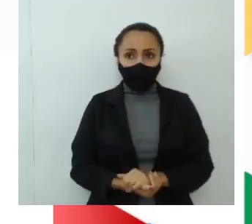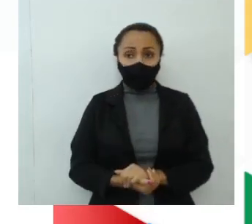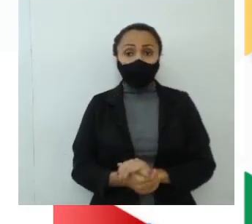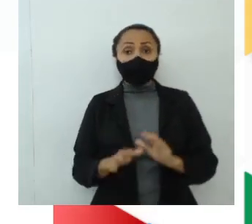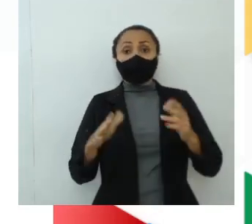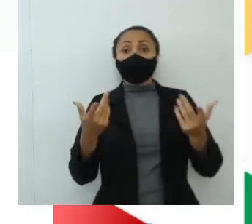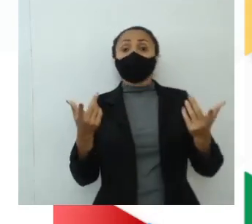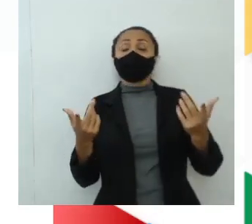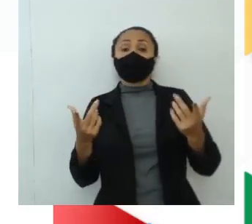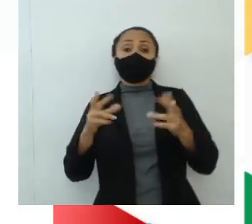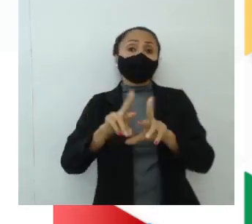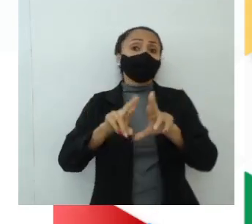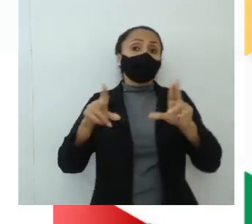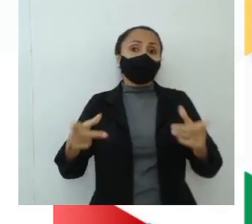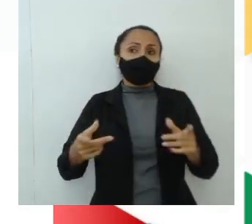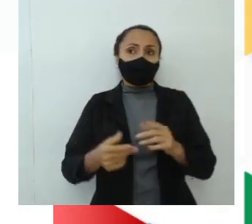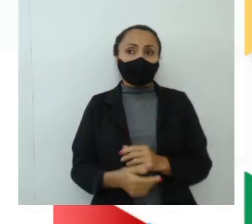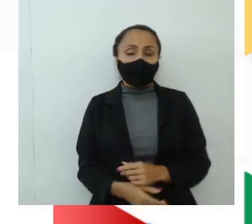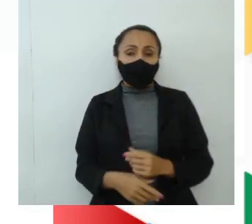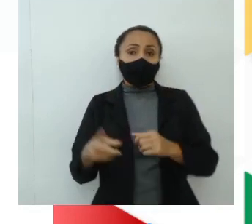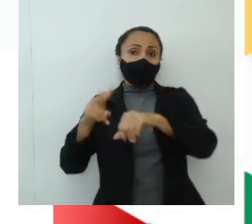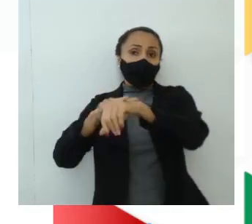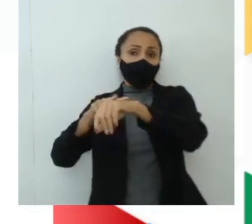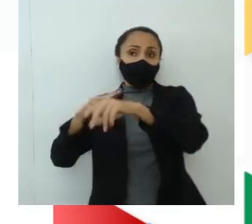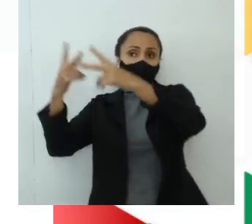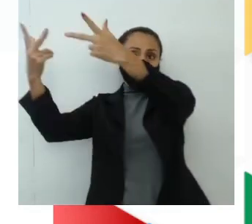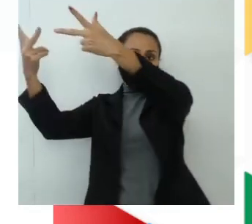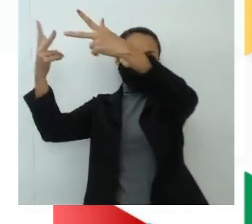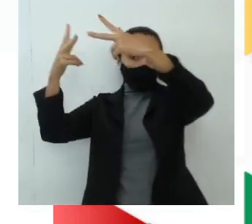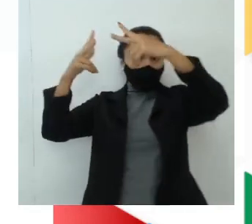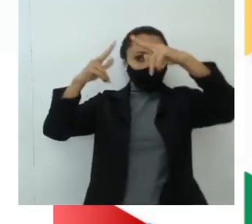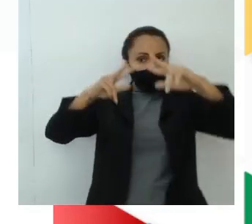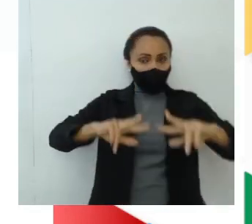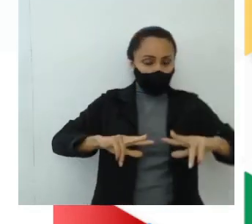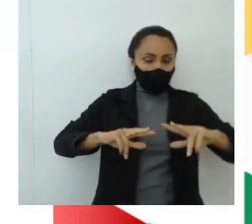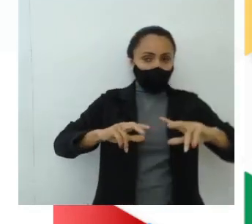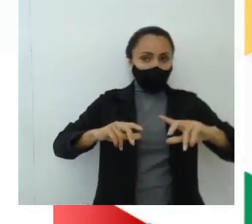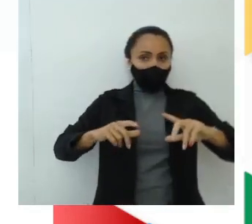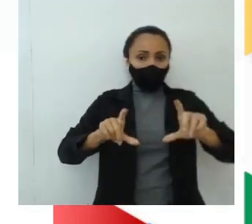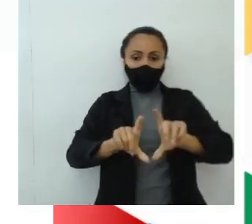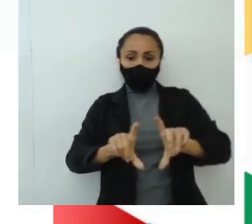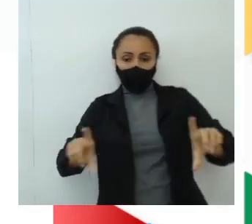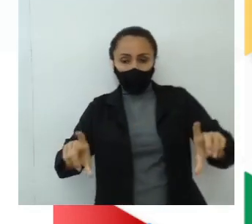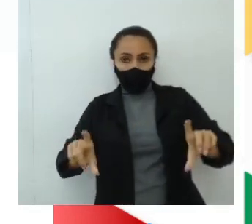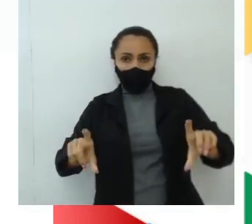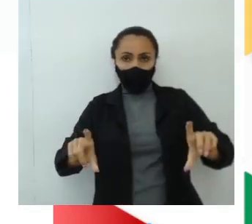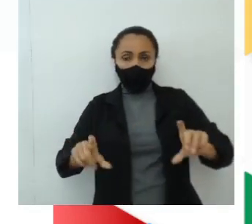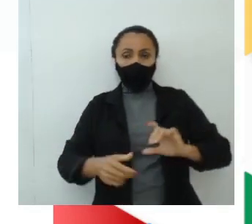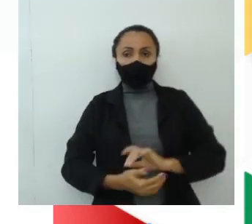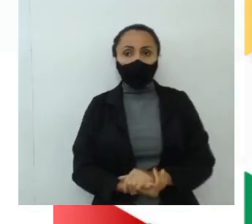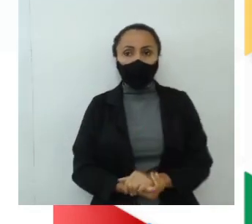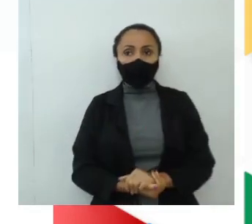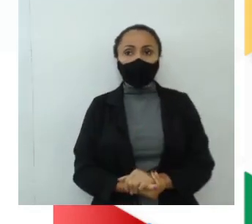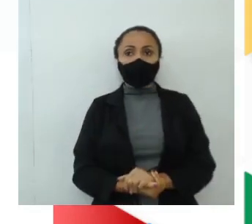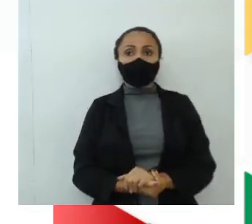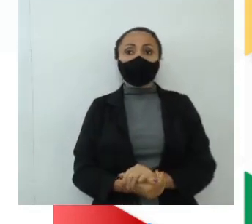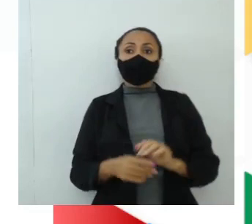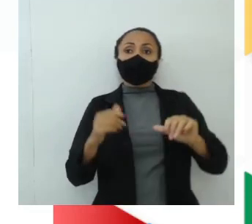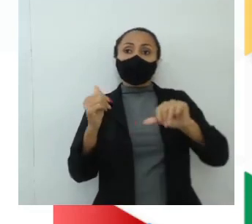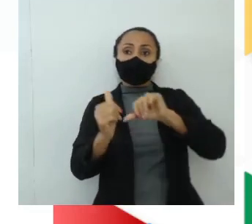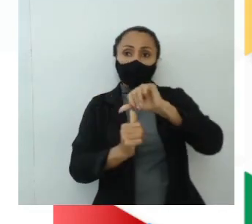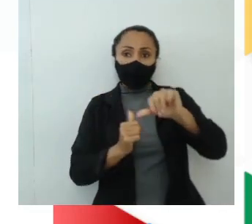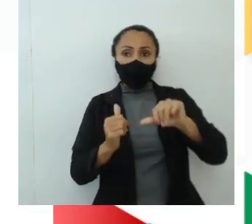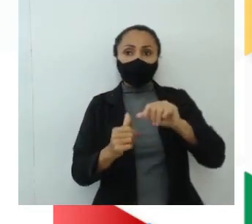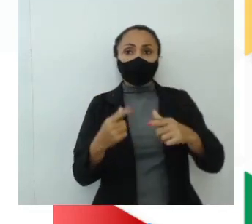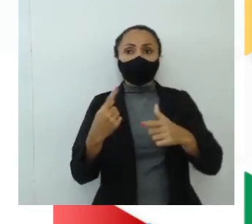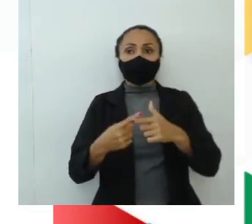a diferença deles? Primeiro, a figura ficou de cabeça para baixo, certinho? Deu para entender? Segundo, todos eles mudaram o sinal. Por